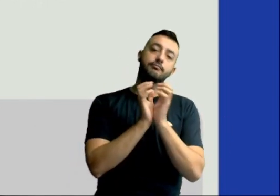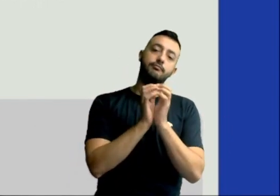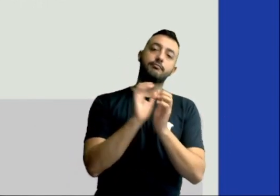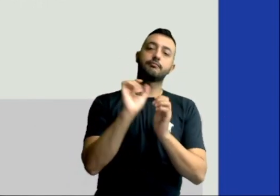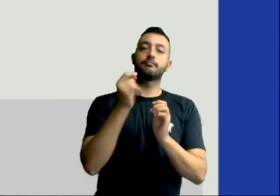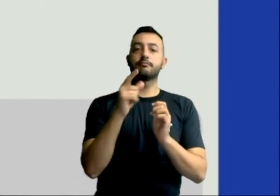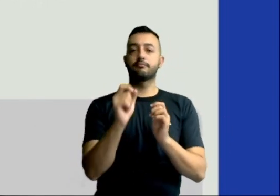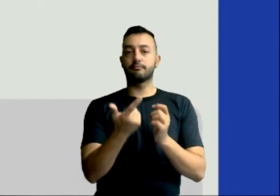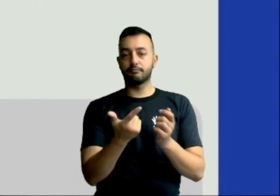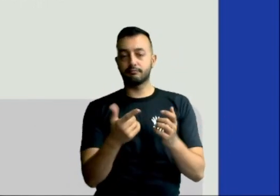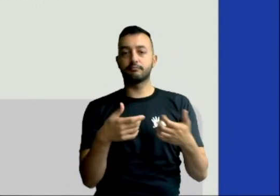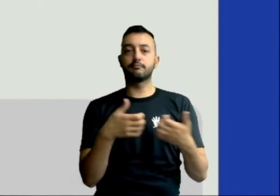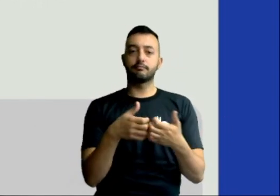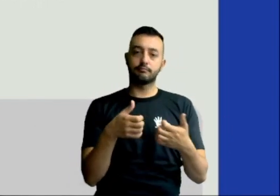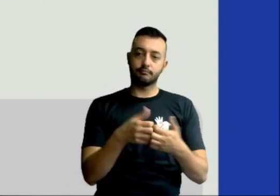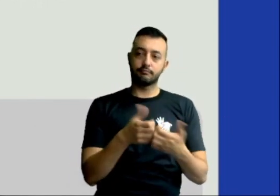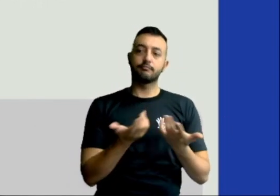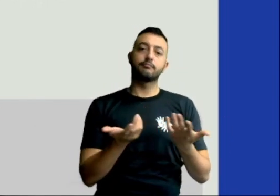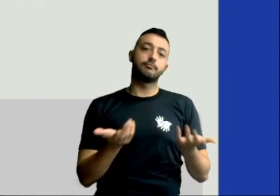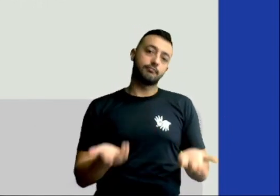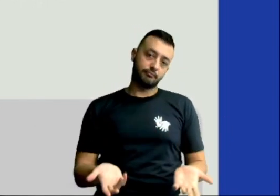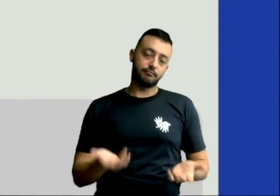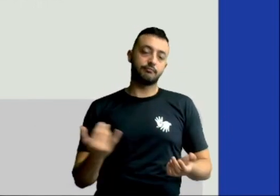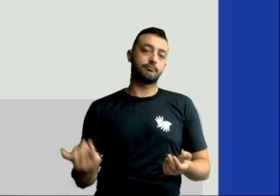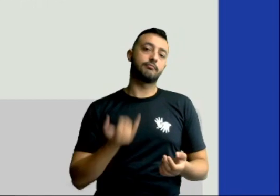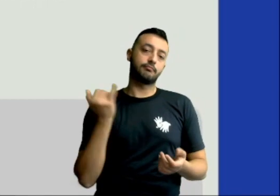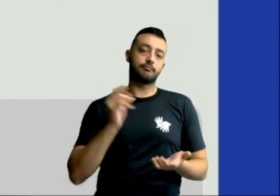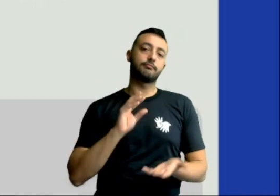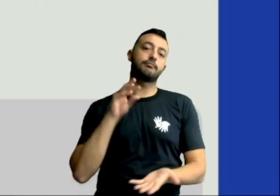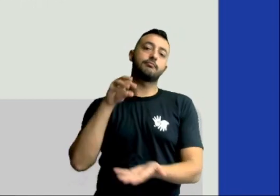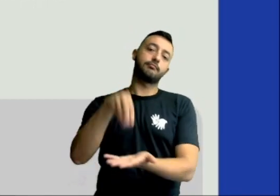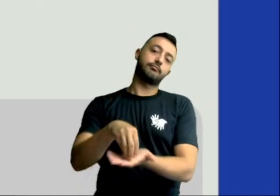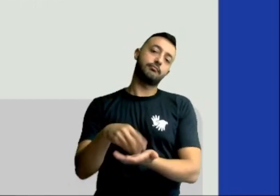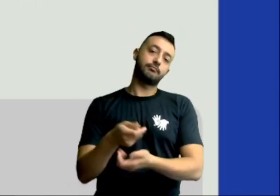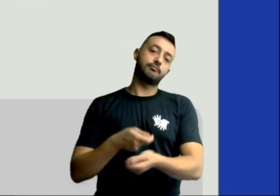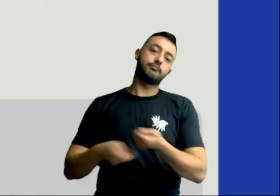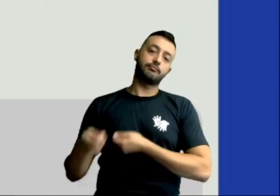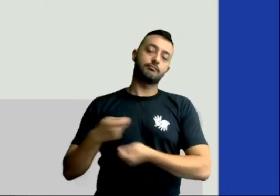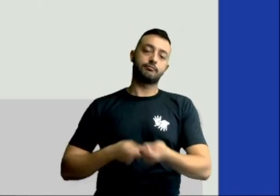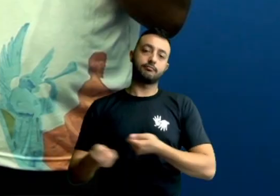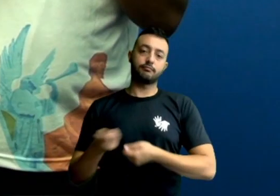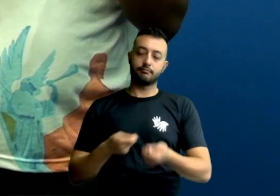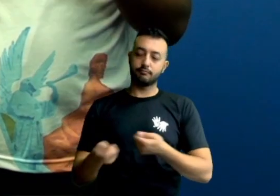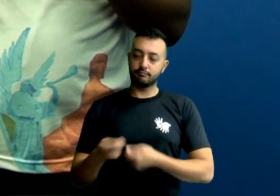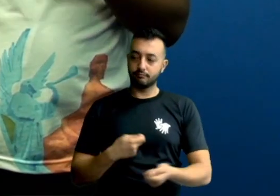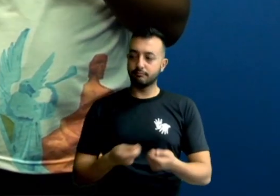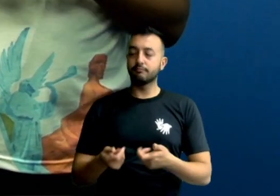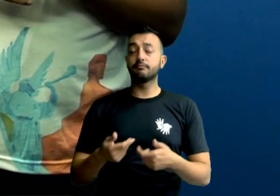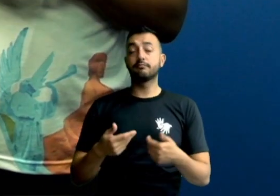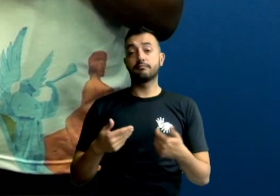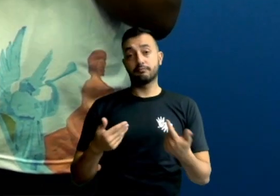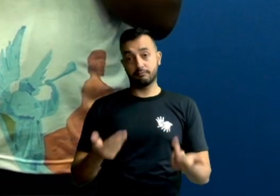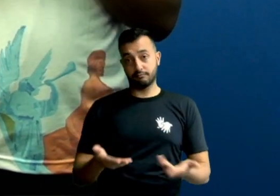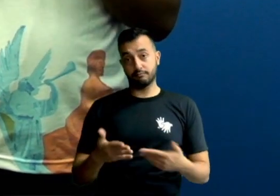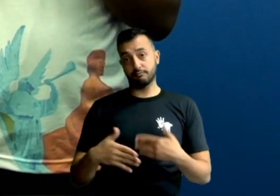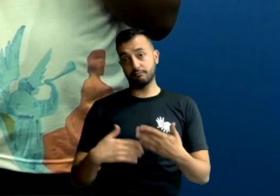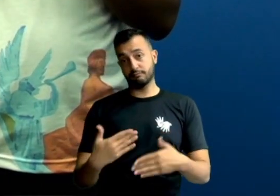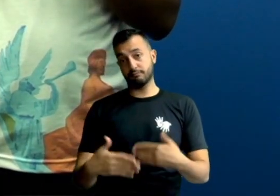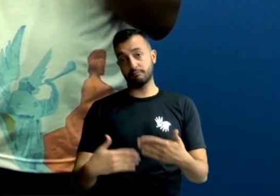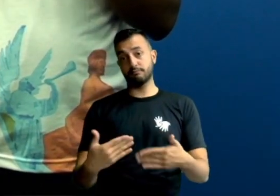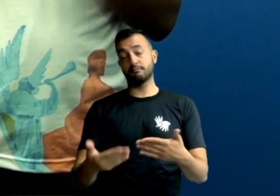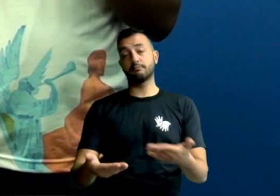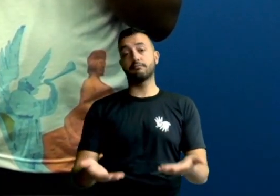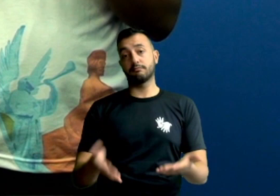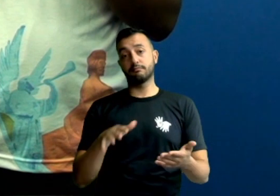a Olinda então Civil de um de um importante. Comercial sucessivamente é